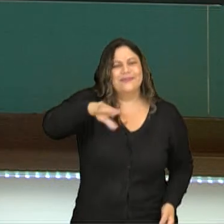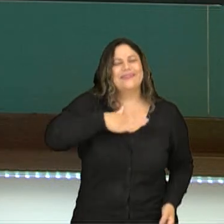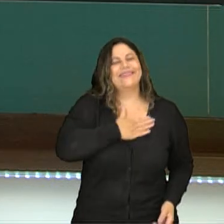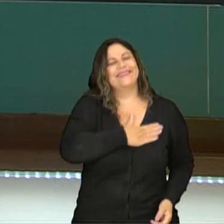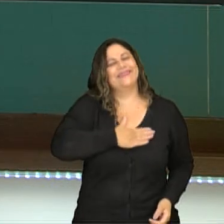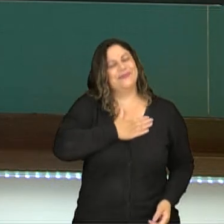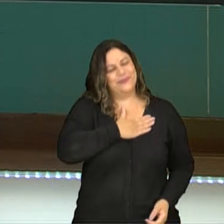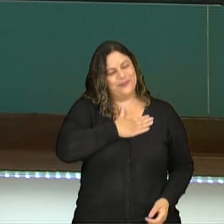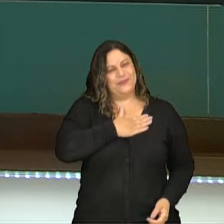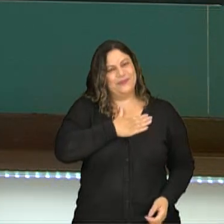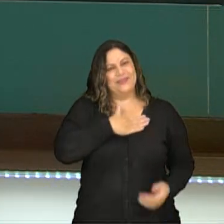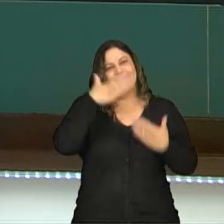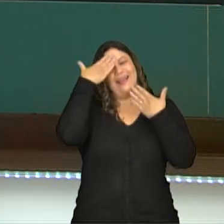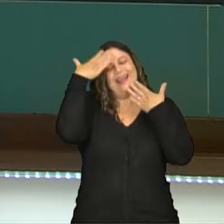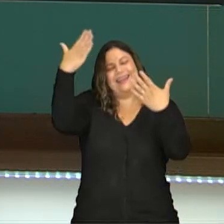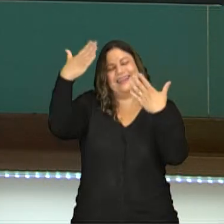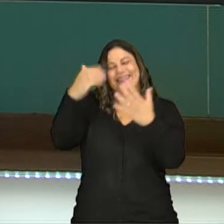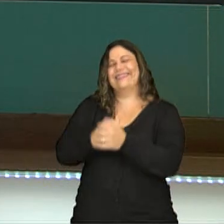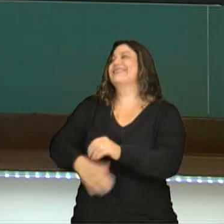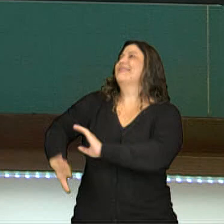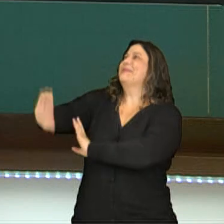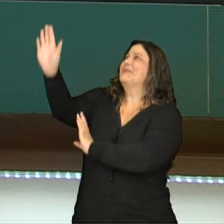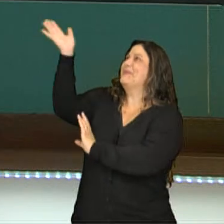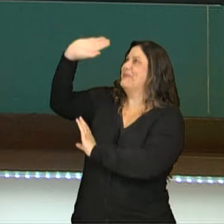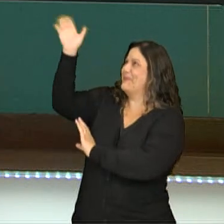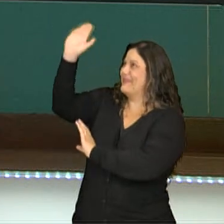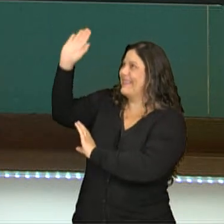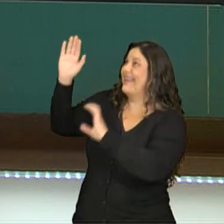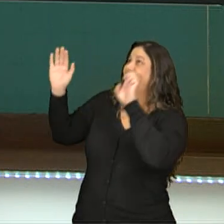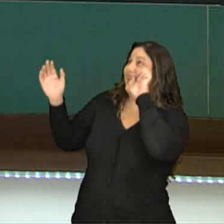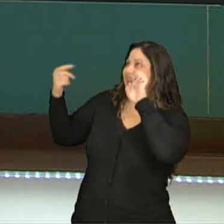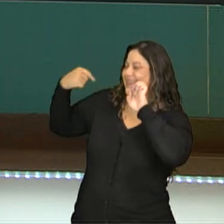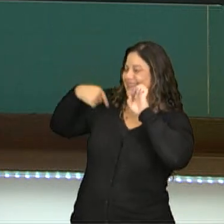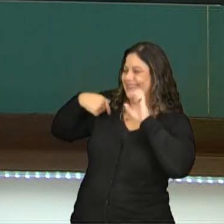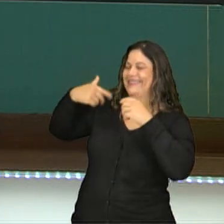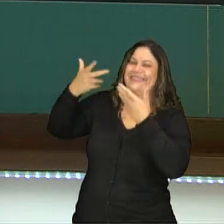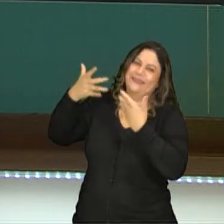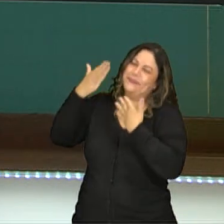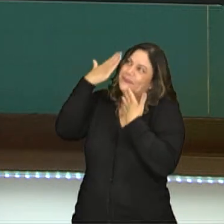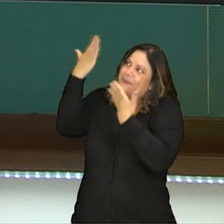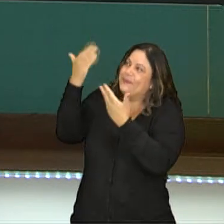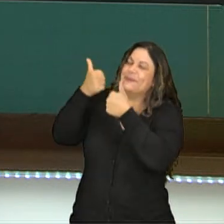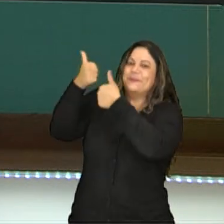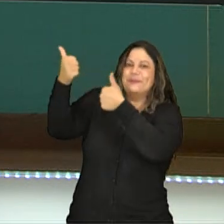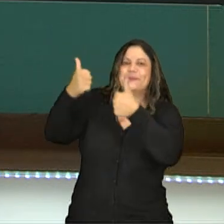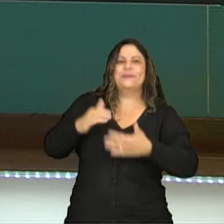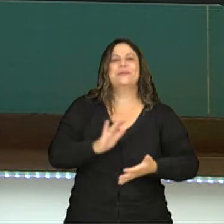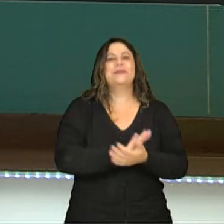gostado. Gostaria de agradecer a nossa intérprete Elisângela, muito obrigada.